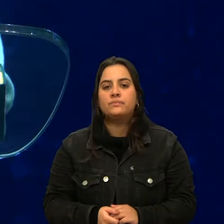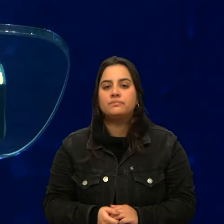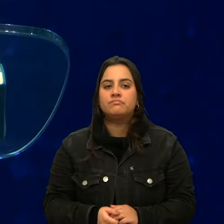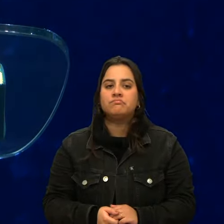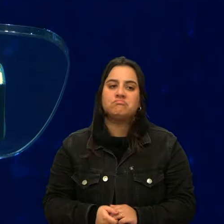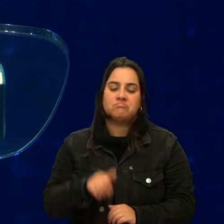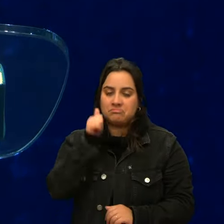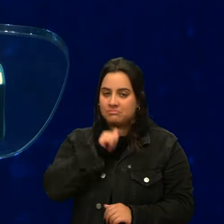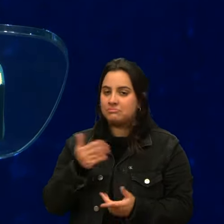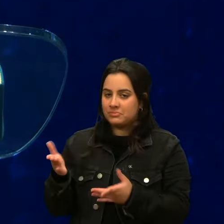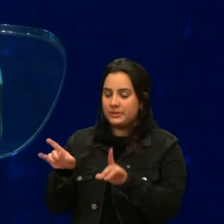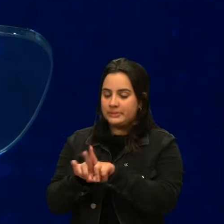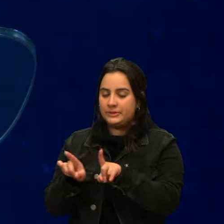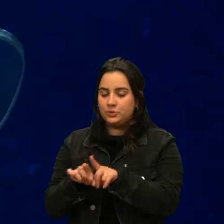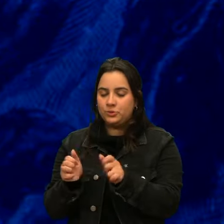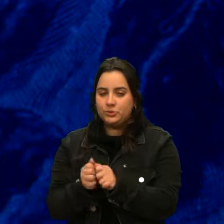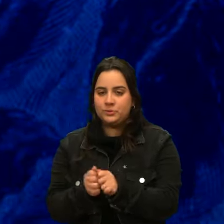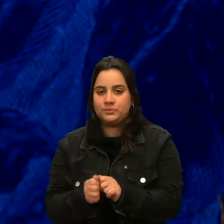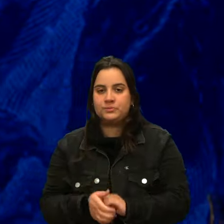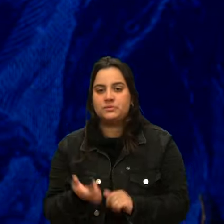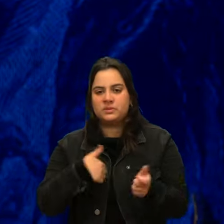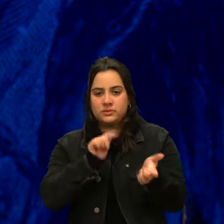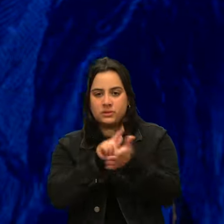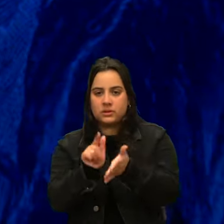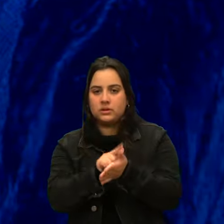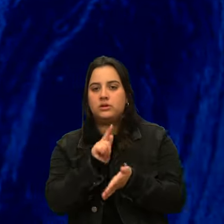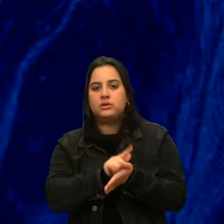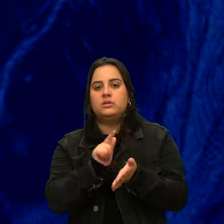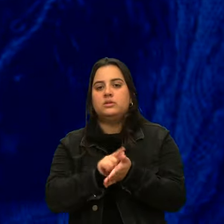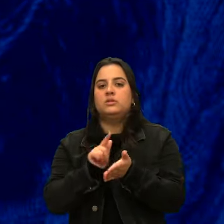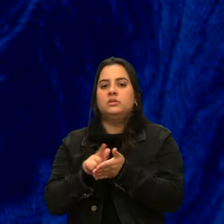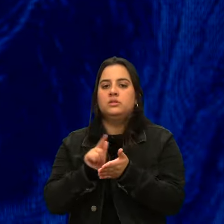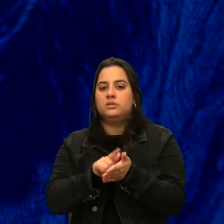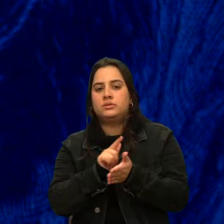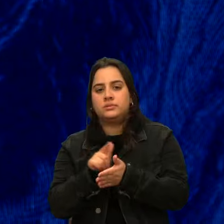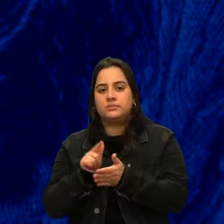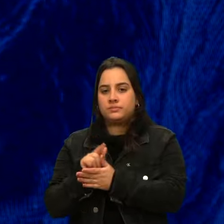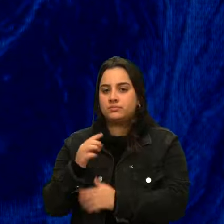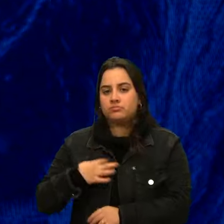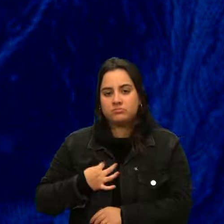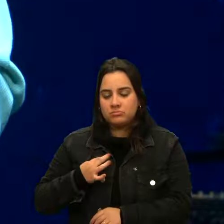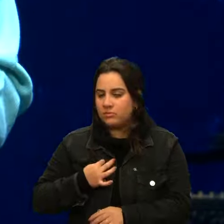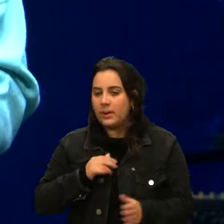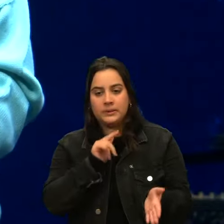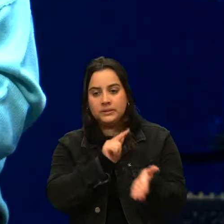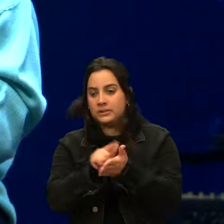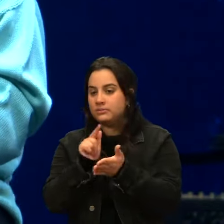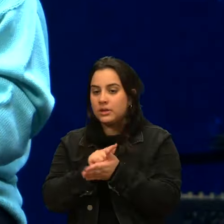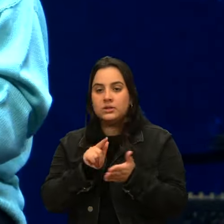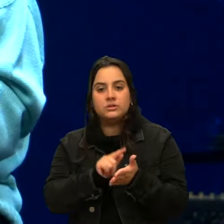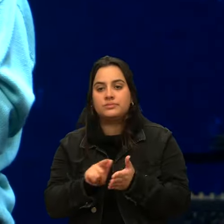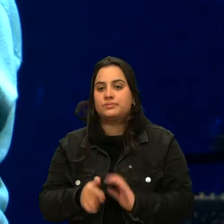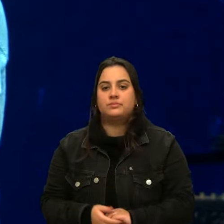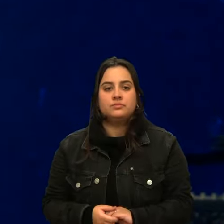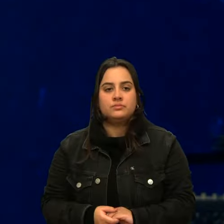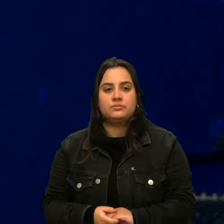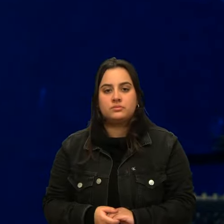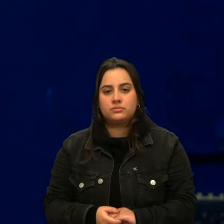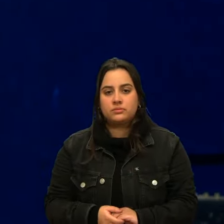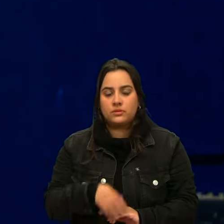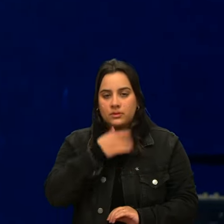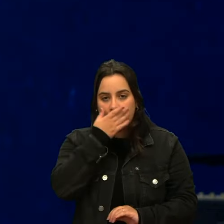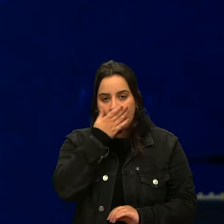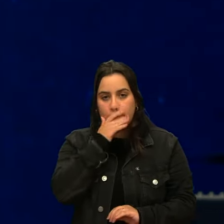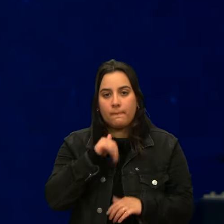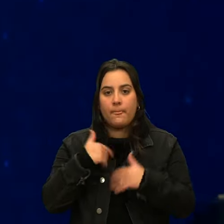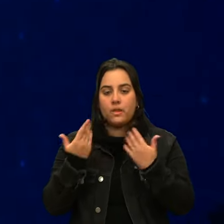também, e a gente estava lá limpando, né, tirando as coisas, tirando as roupas que estavam cheias de lama. E aí a